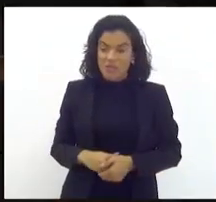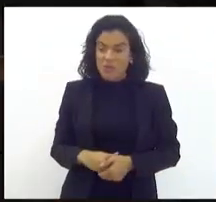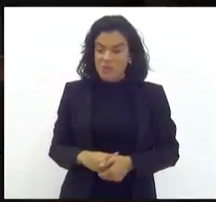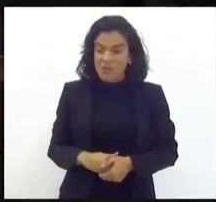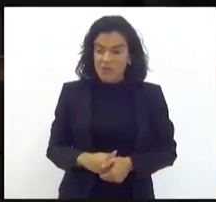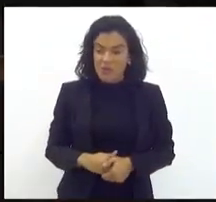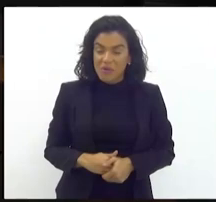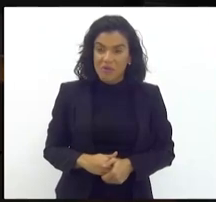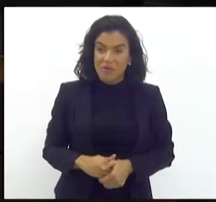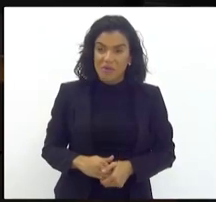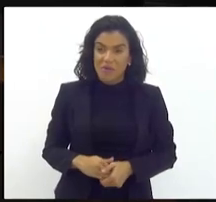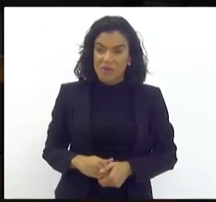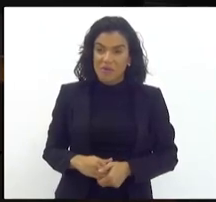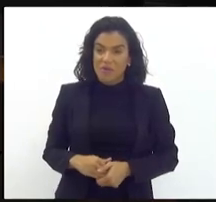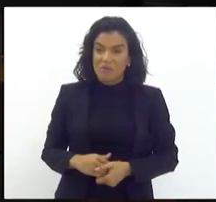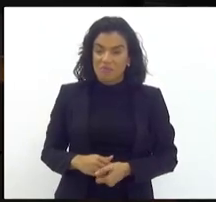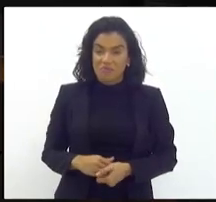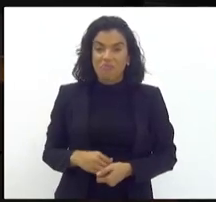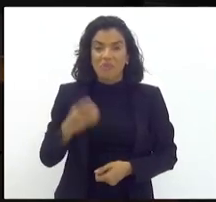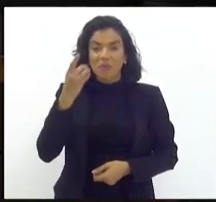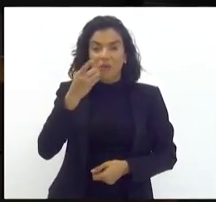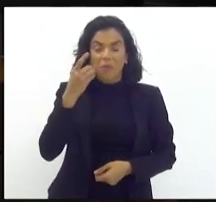Deputado Átila